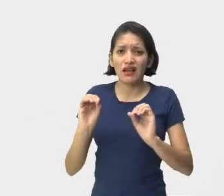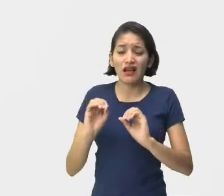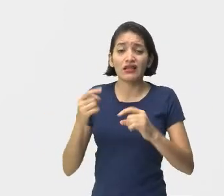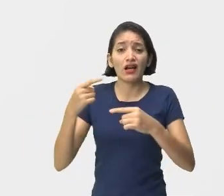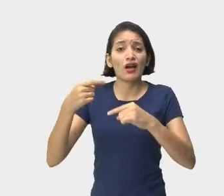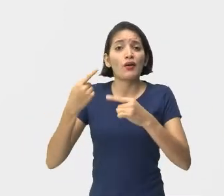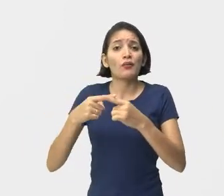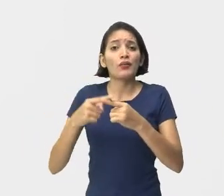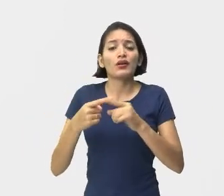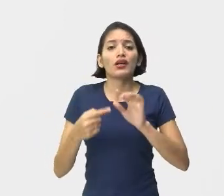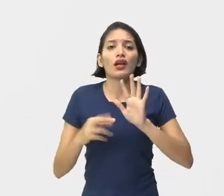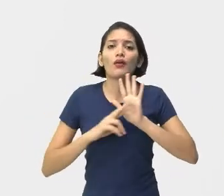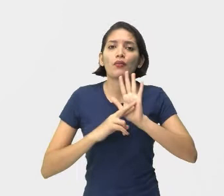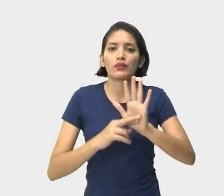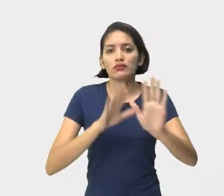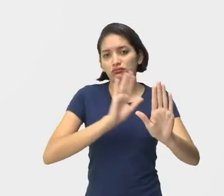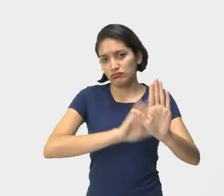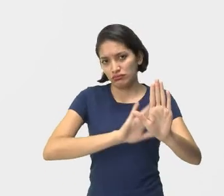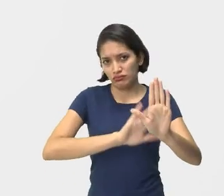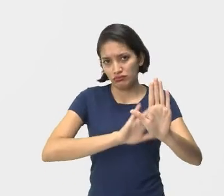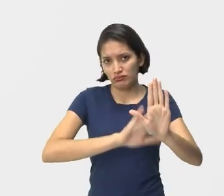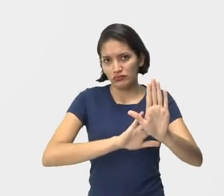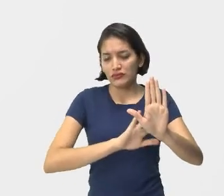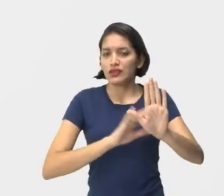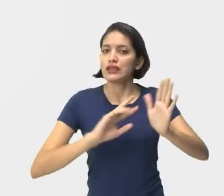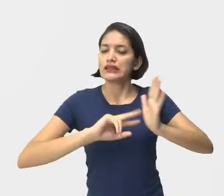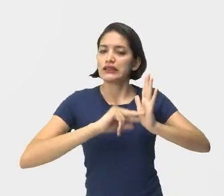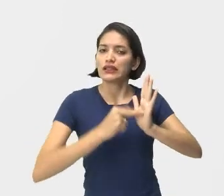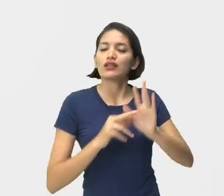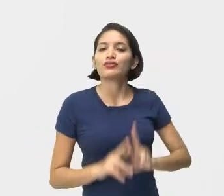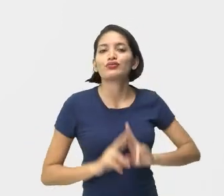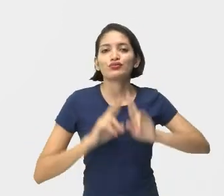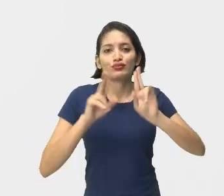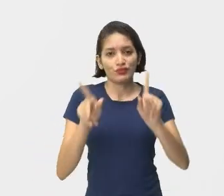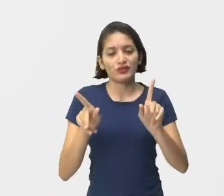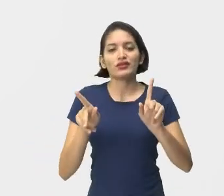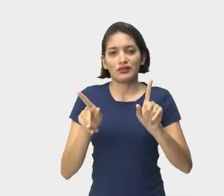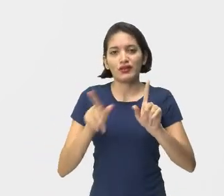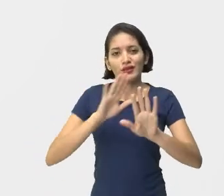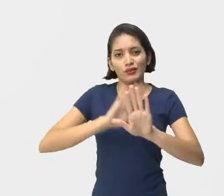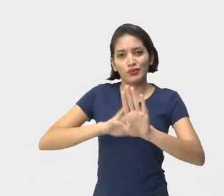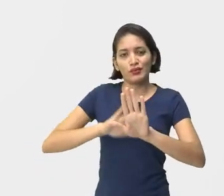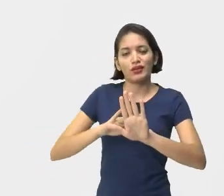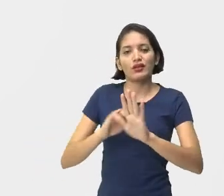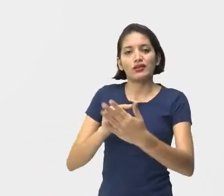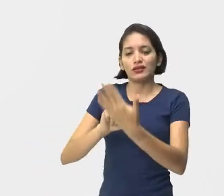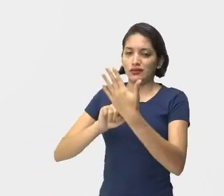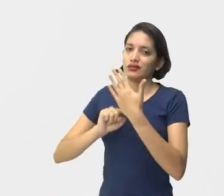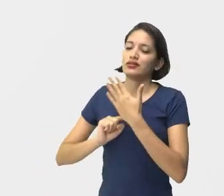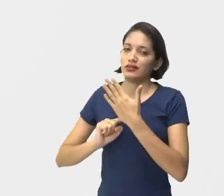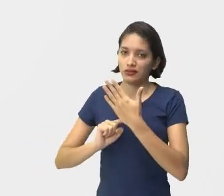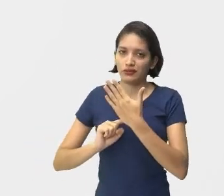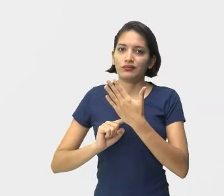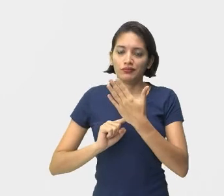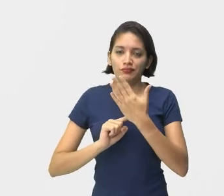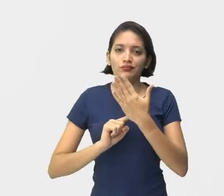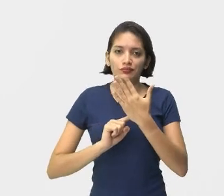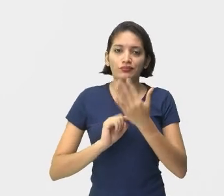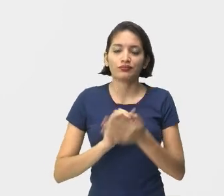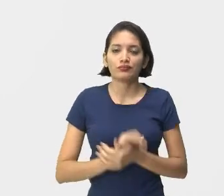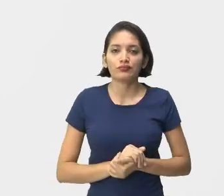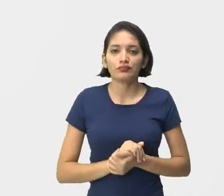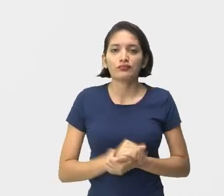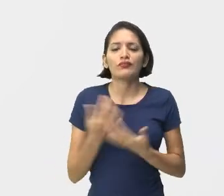há uma representação ideológica, há um simbolismo ideológico, né, que traz para nós isso aí.